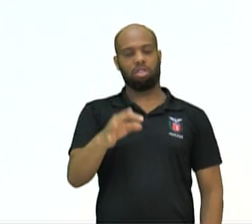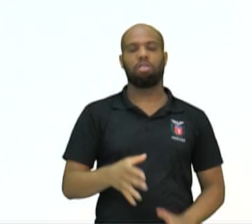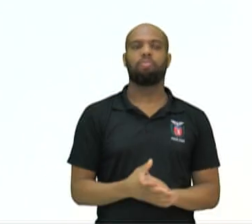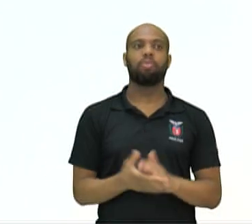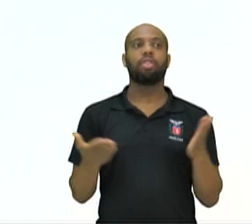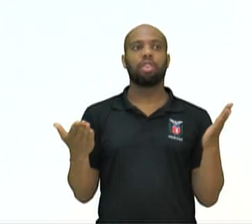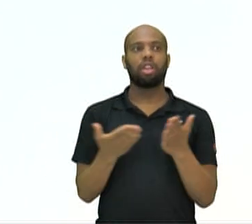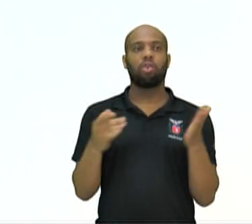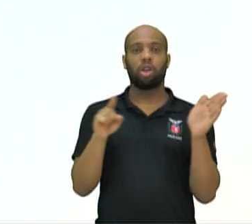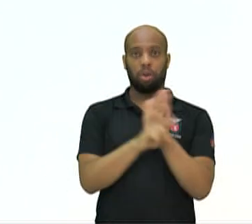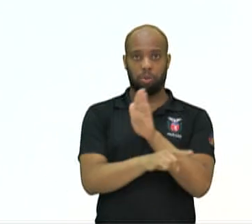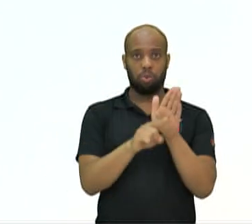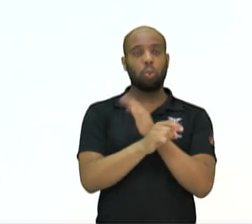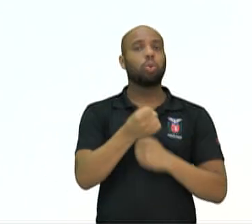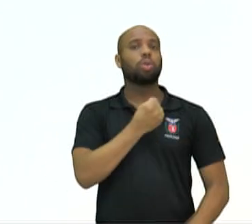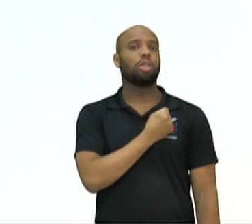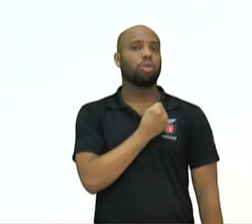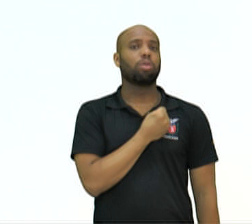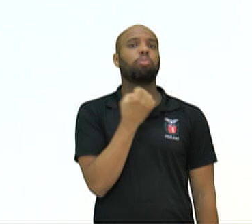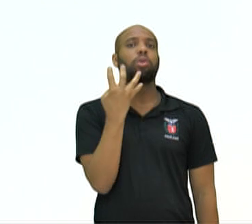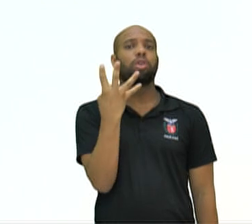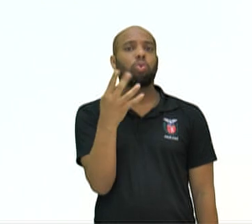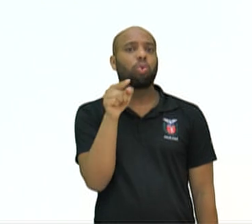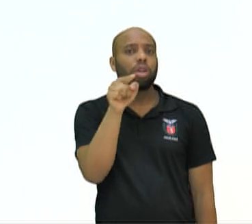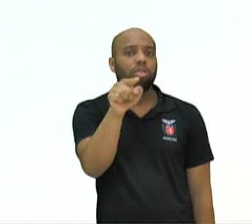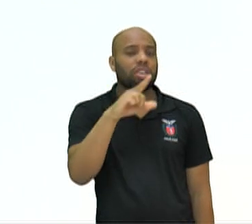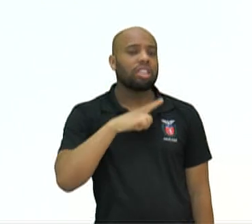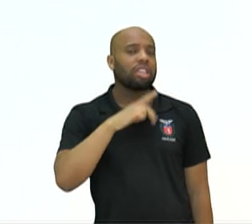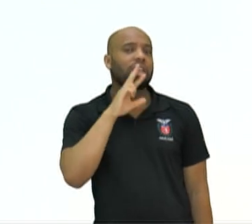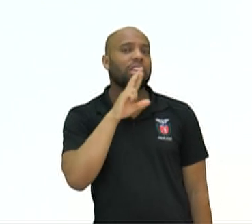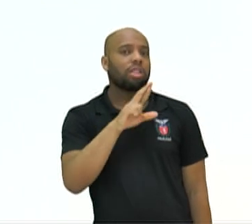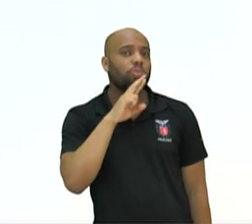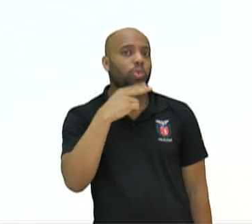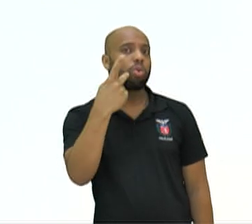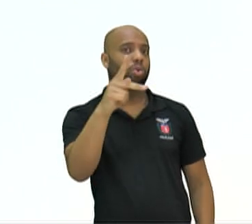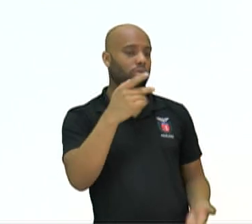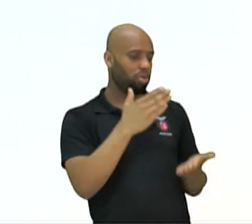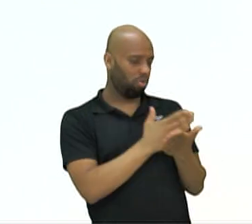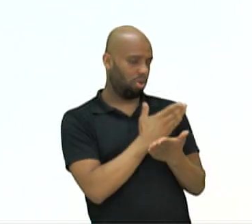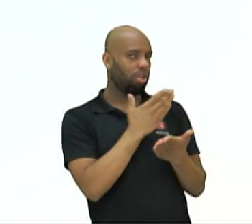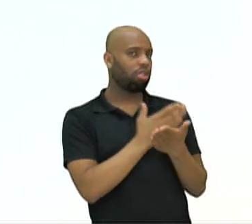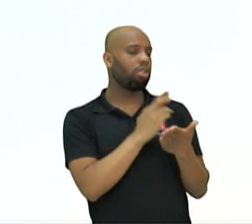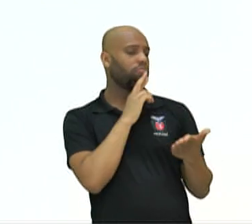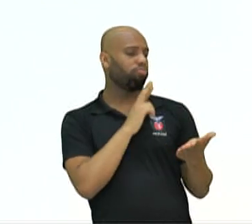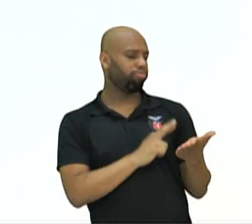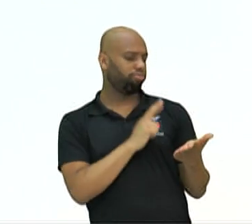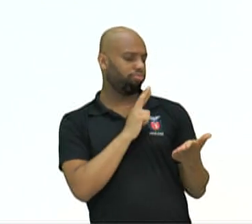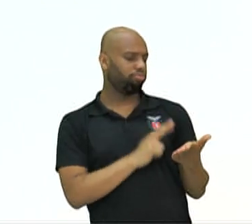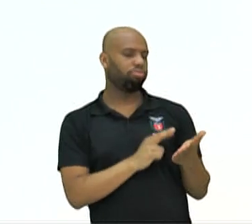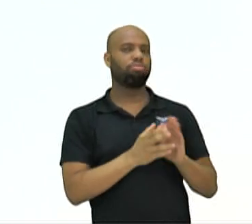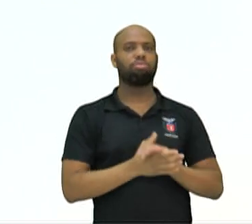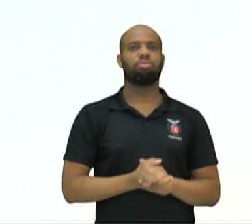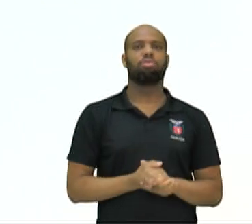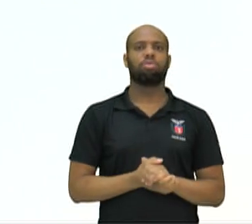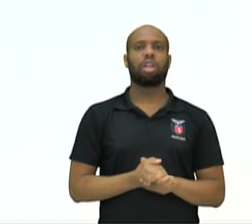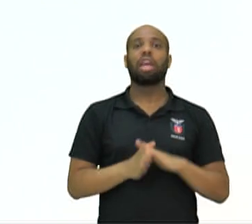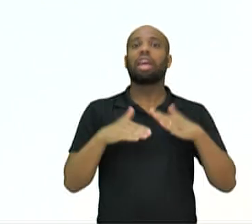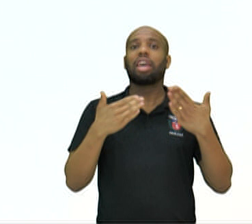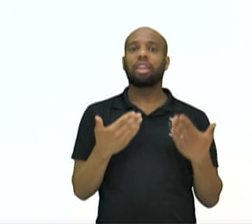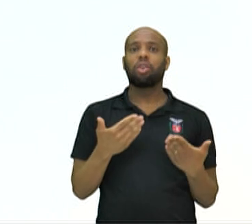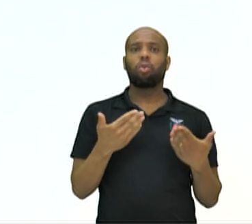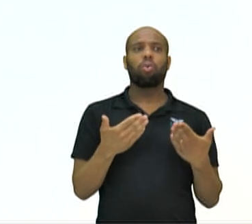Nessa questão 4, você vai responder aí no seu caderno. Ela não